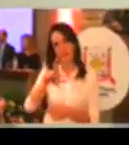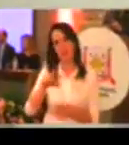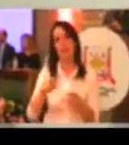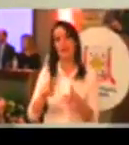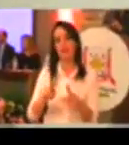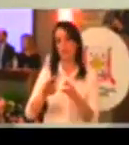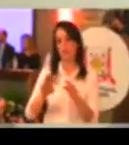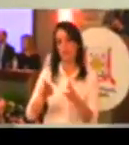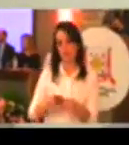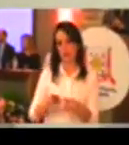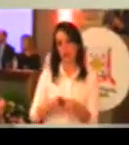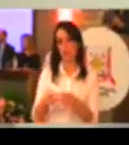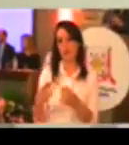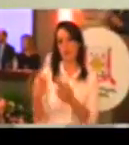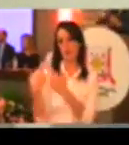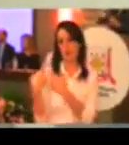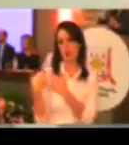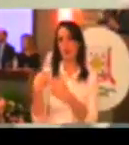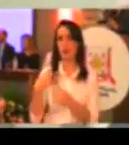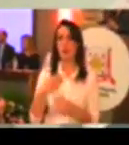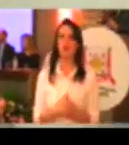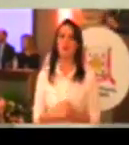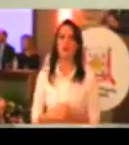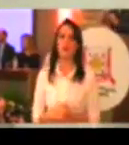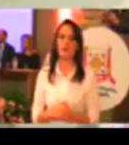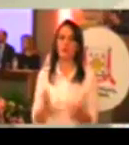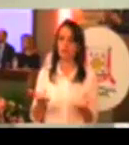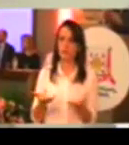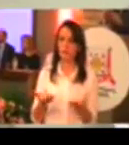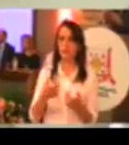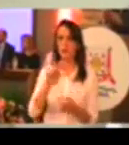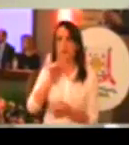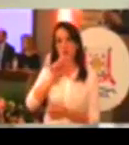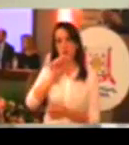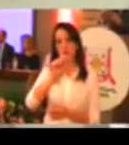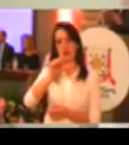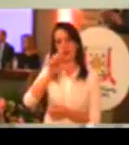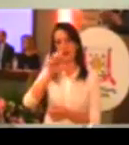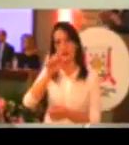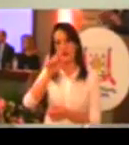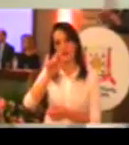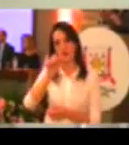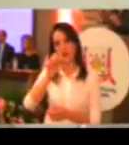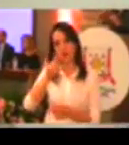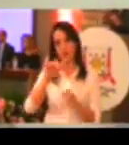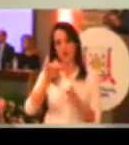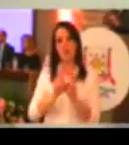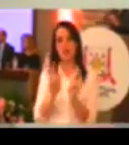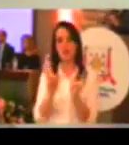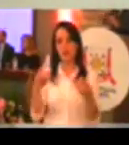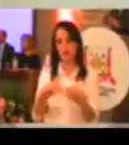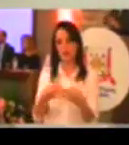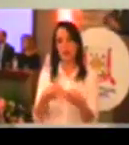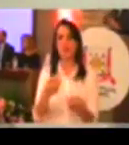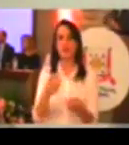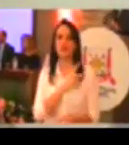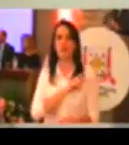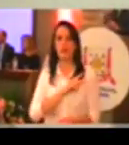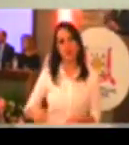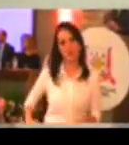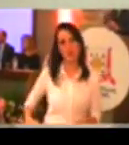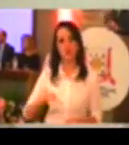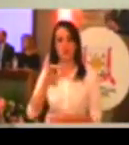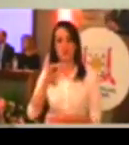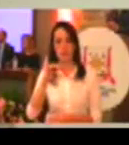Ferreira, presidente do IPREV. Laudelino Calegari, também presidente da Câmara de Vereadores de Isara. E se